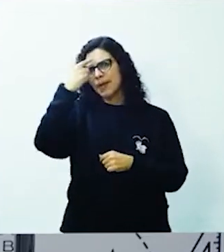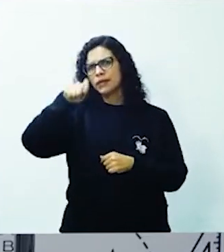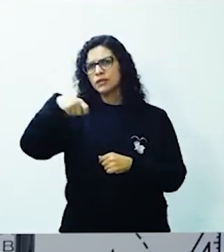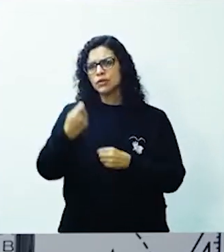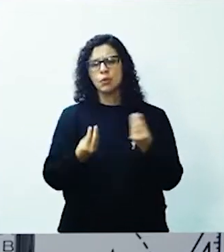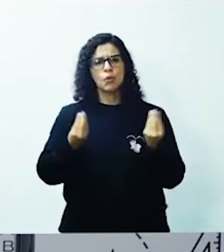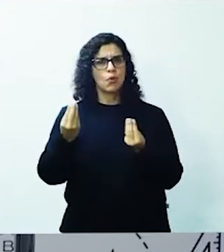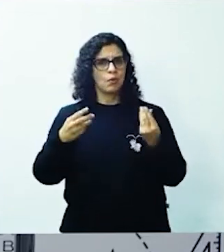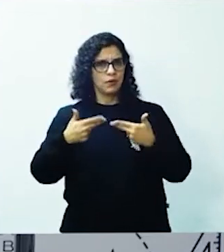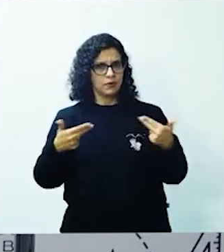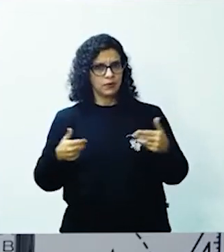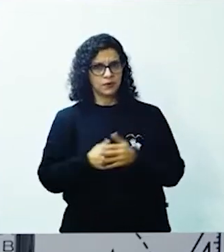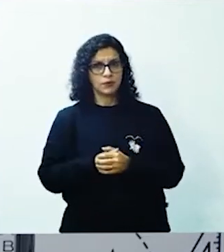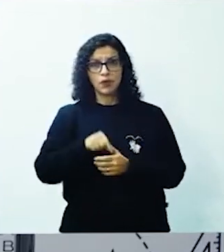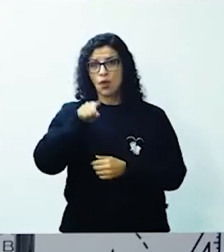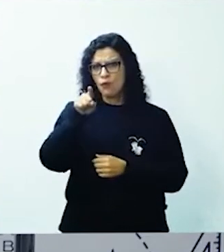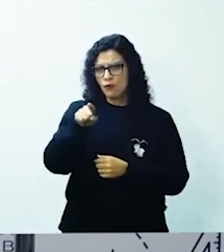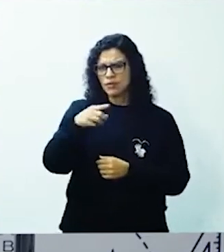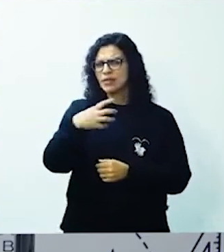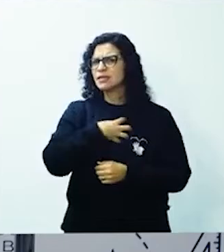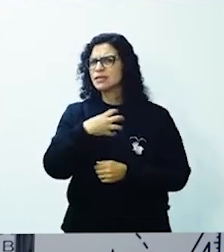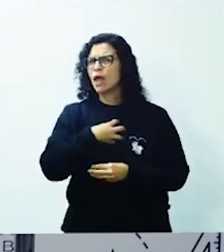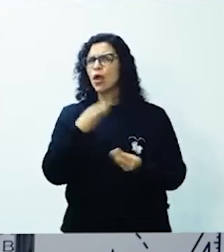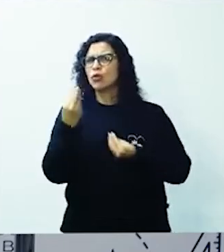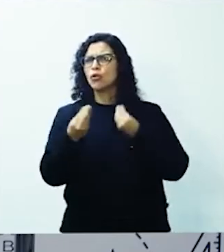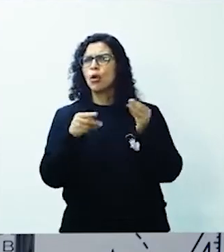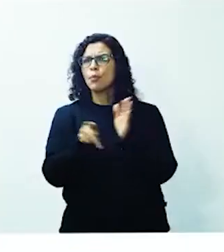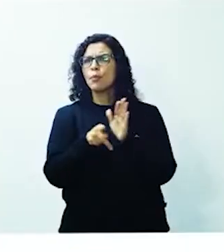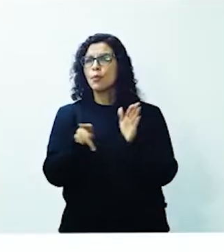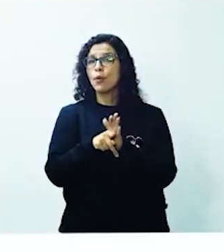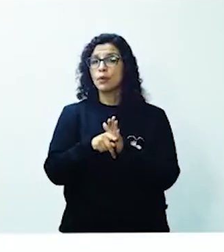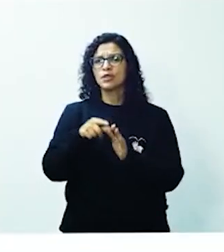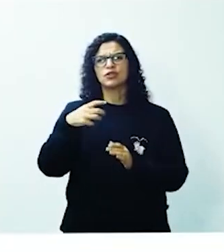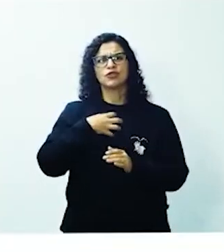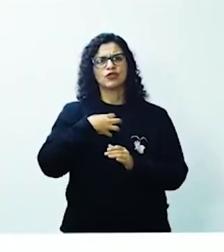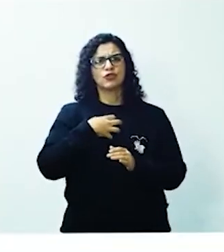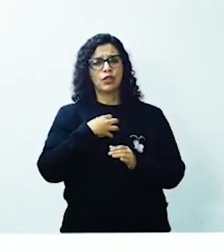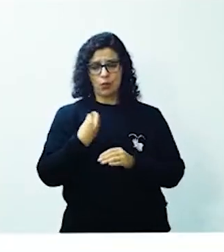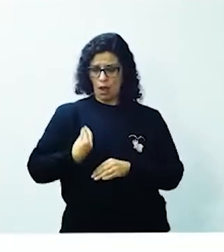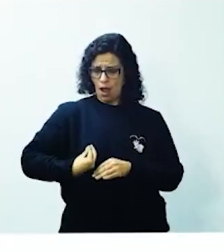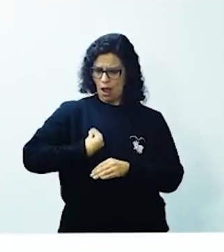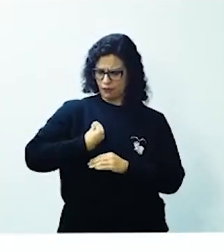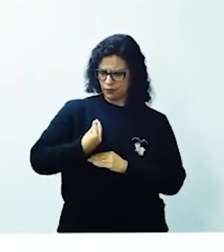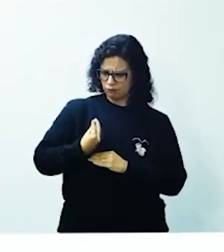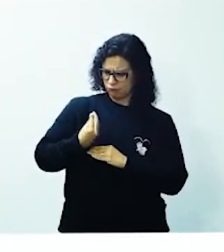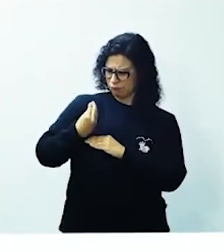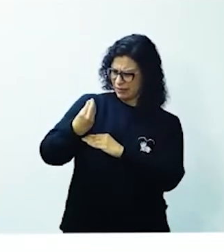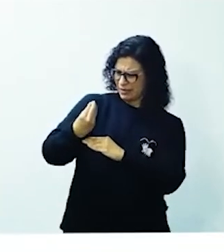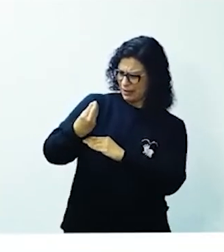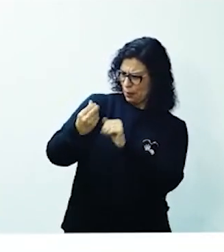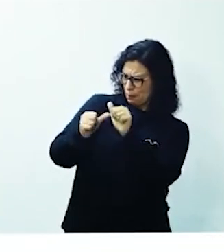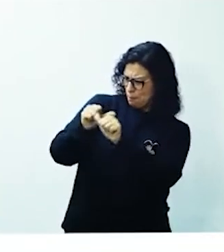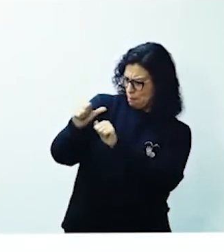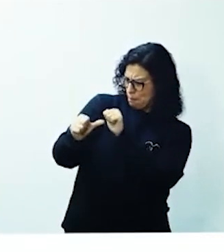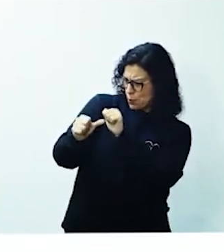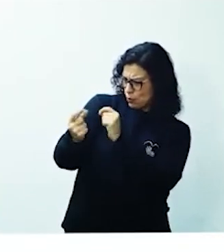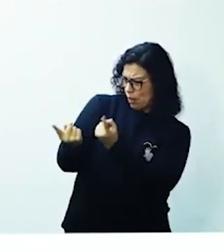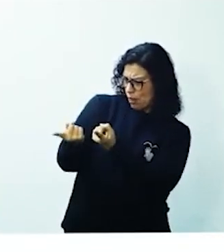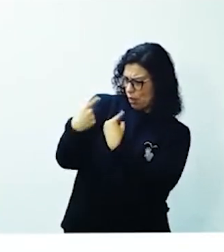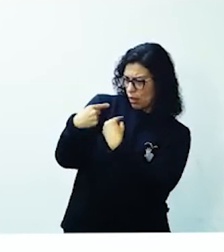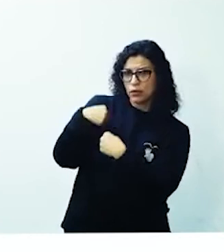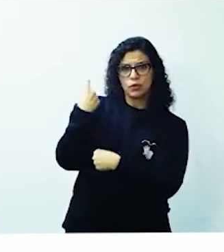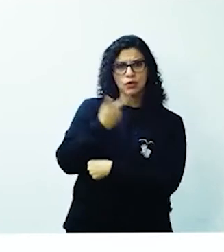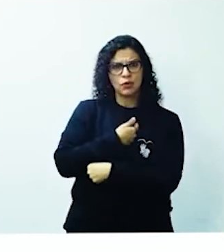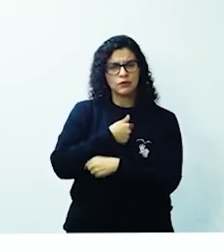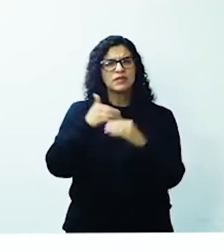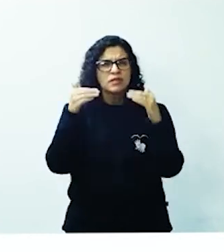sobre tudo isso. Como você se sente frente às mudanças que a vida nos impõe? Vocês